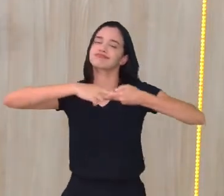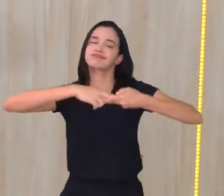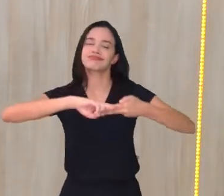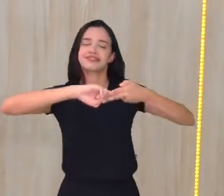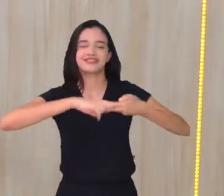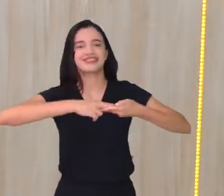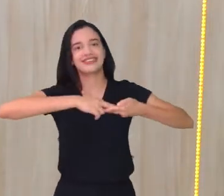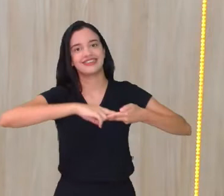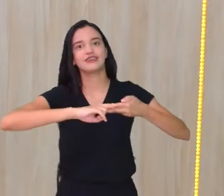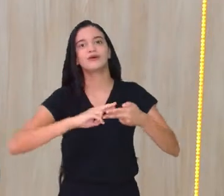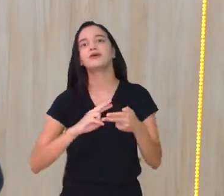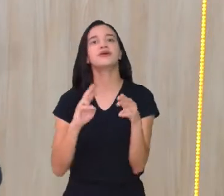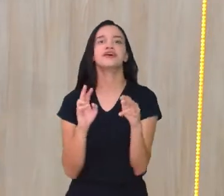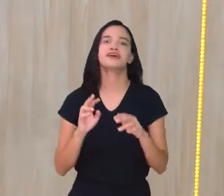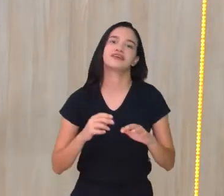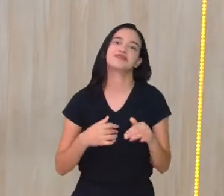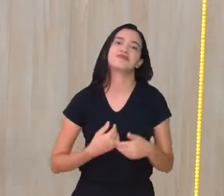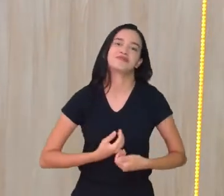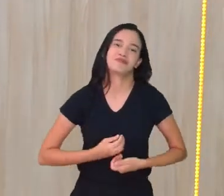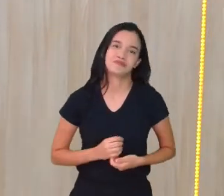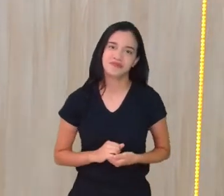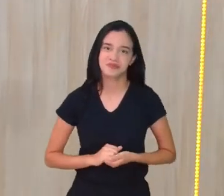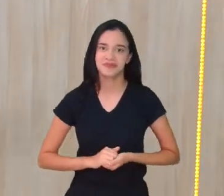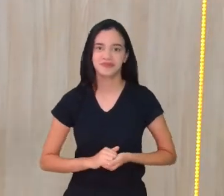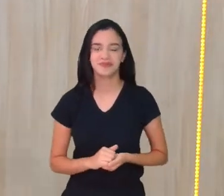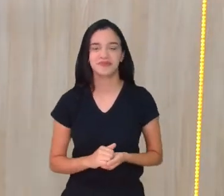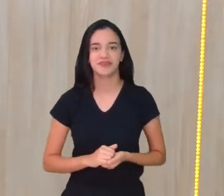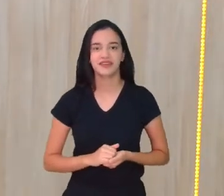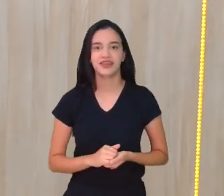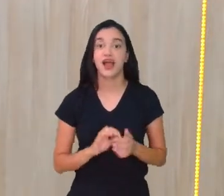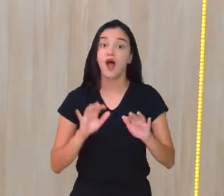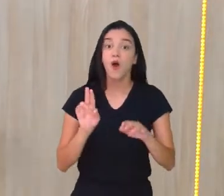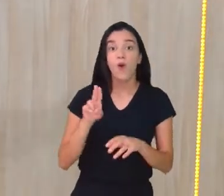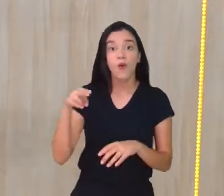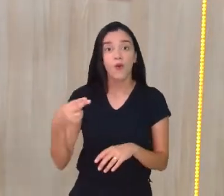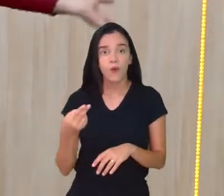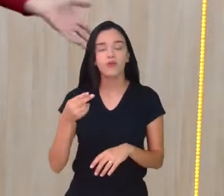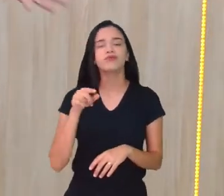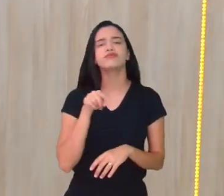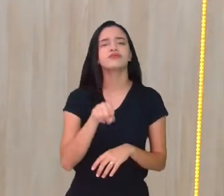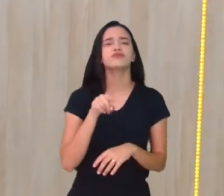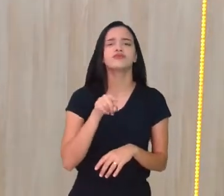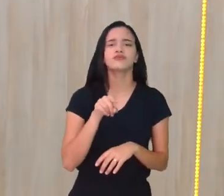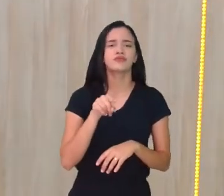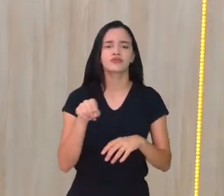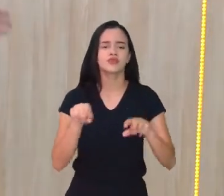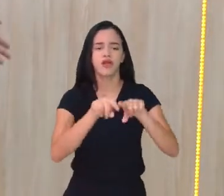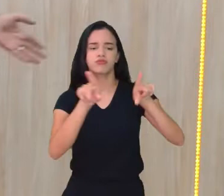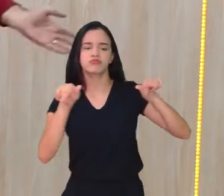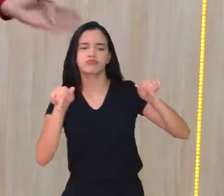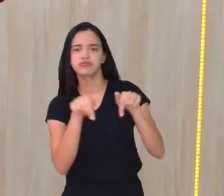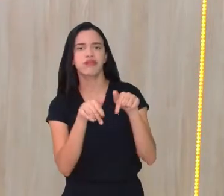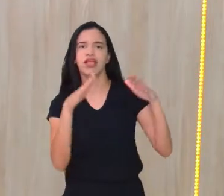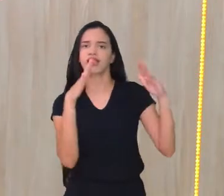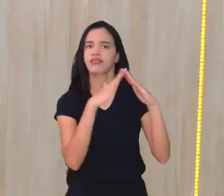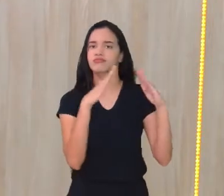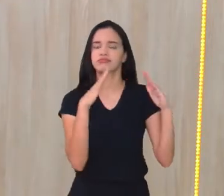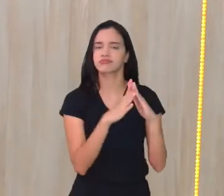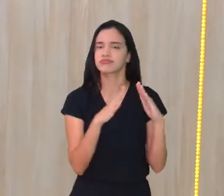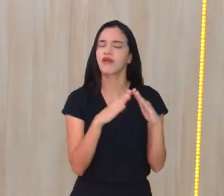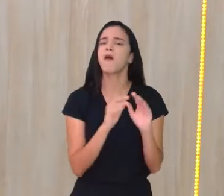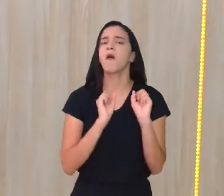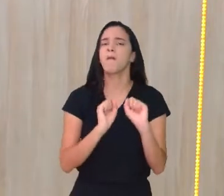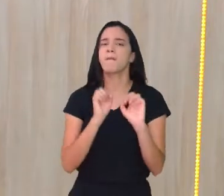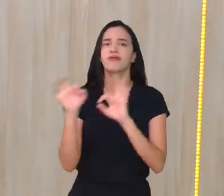deitar. Em minha volta, sinfonias de pardais, ou então você lá no terraço da sua casa, enfim, você